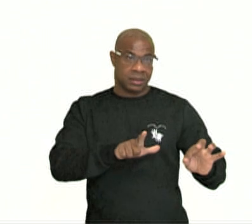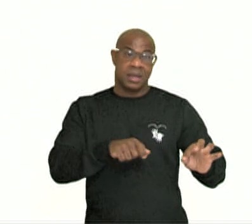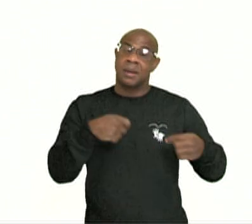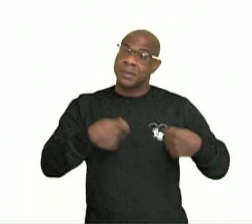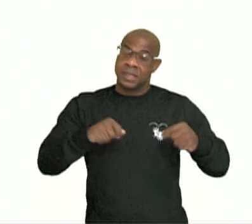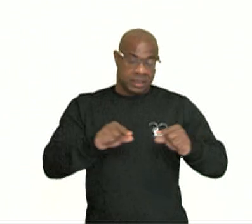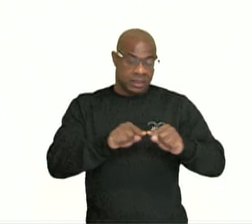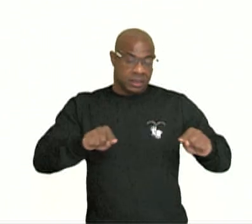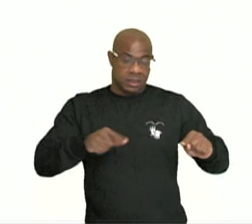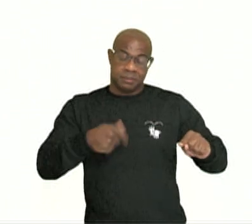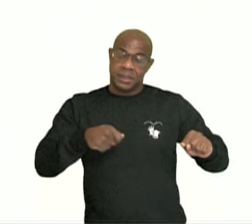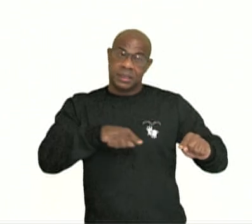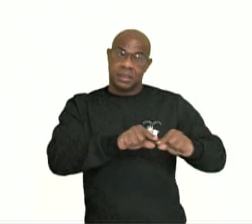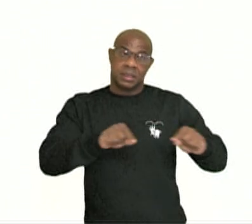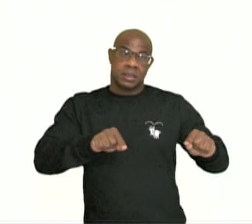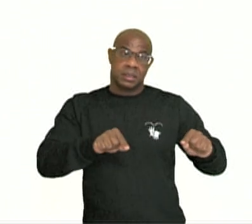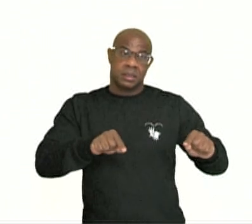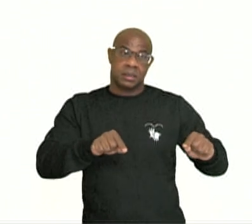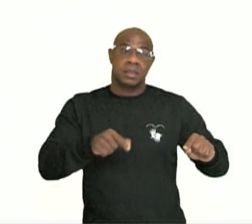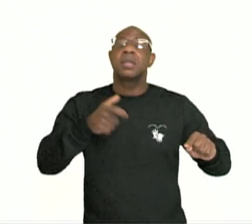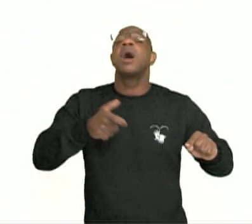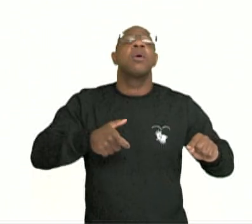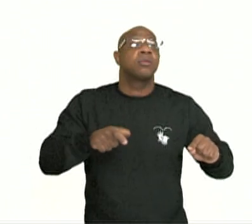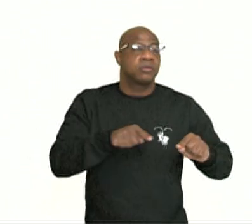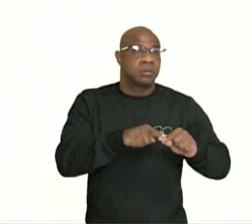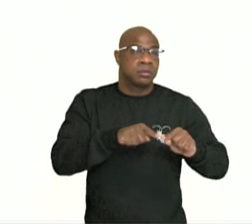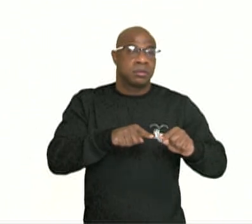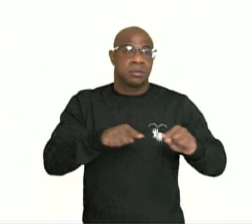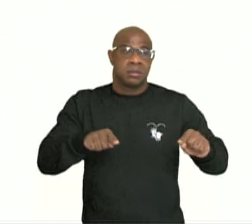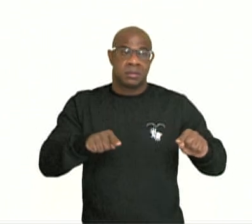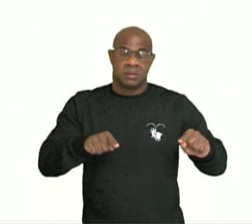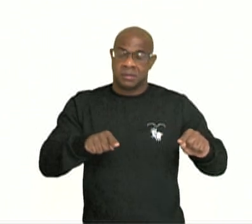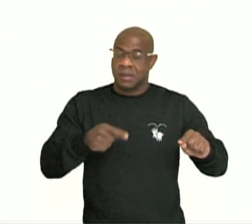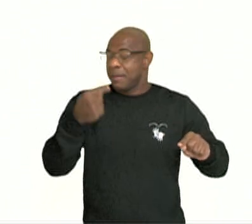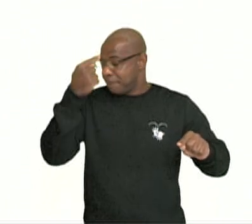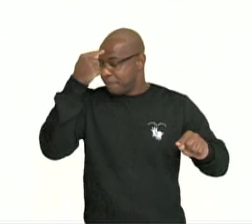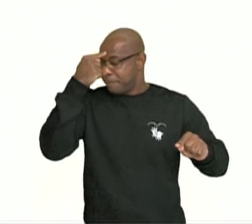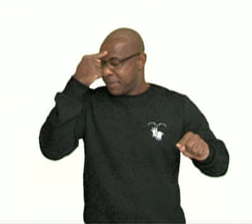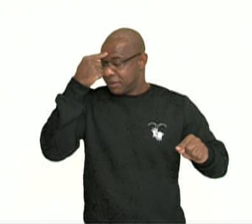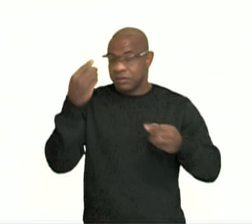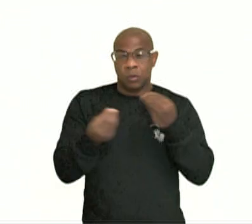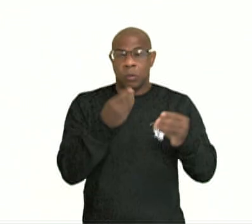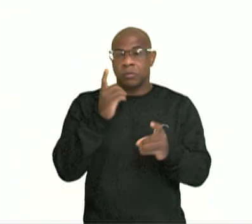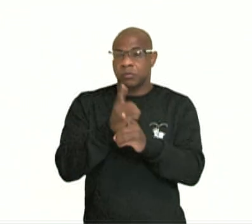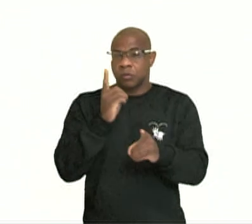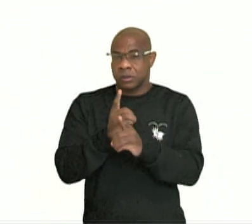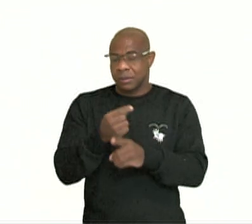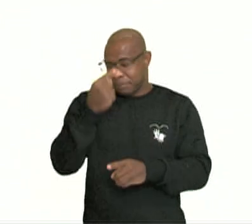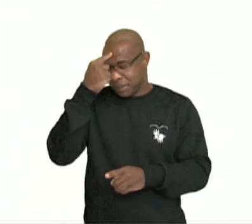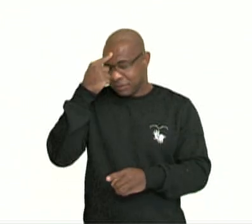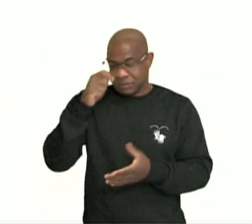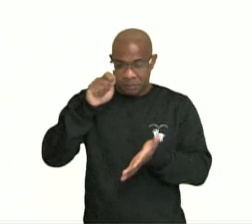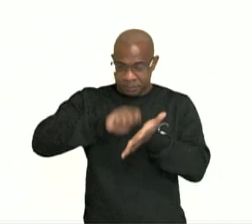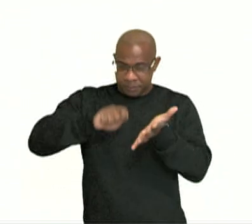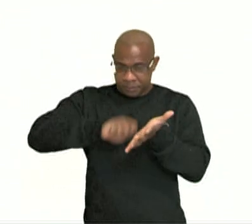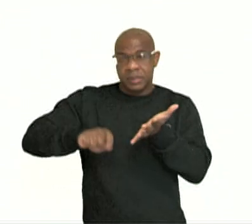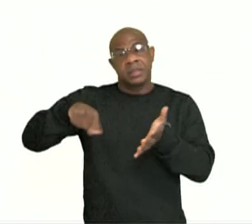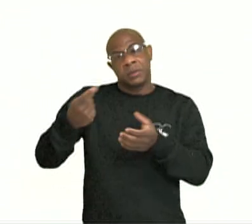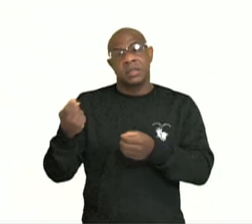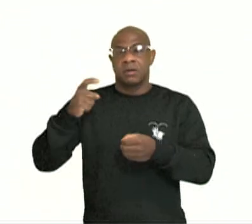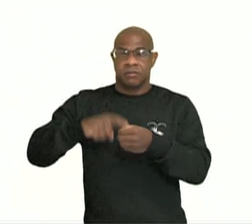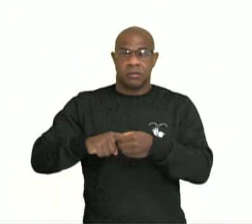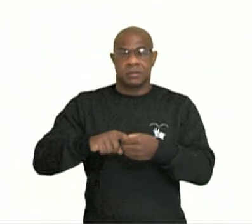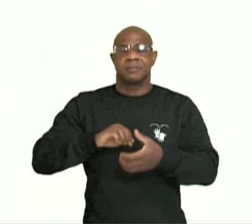da medida do lado. Da onde que ela vai sair? Pensa aí direitinho, copia com capricho, que a gente já volta e